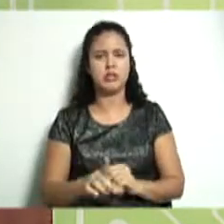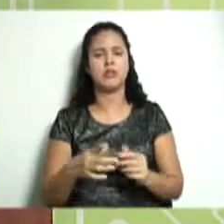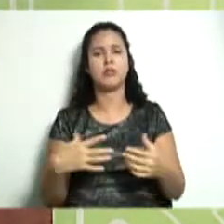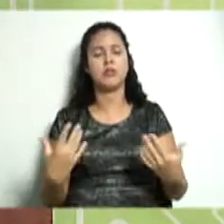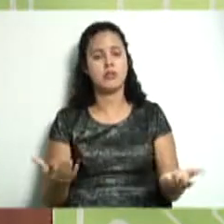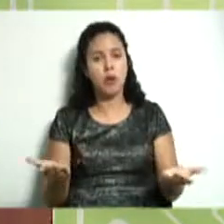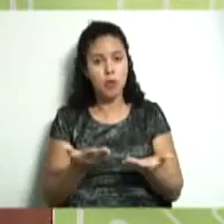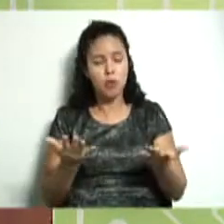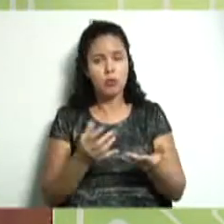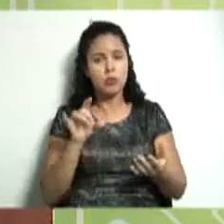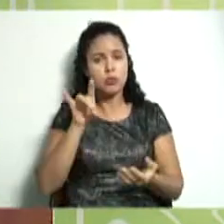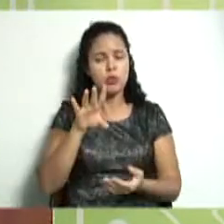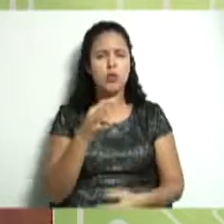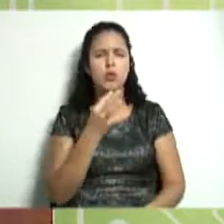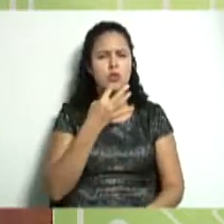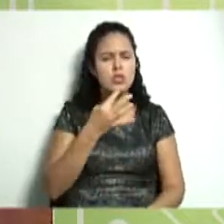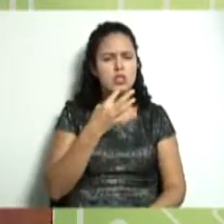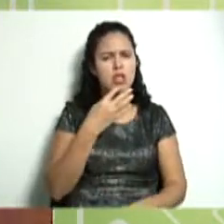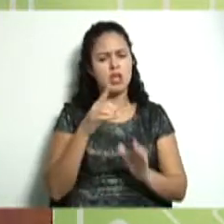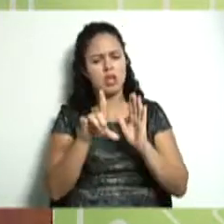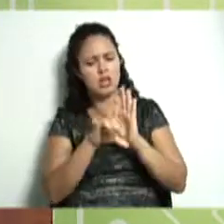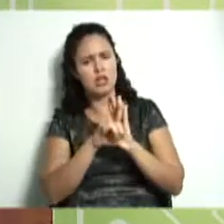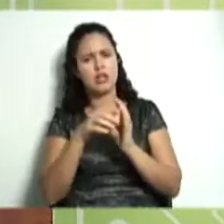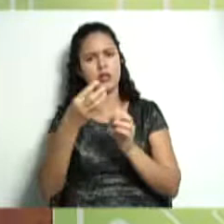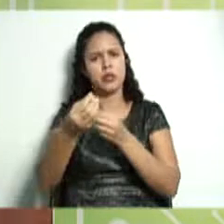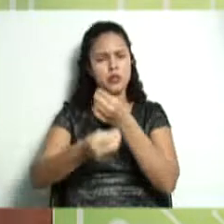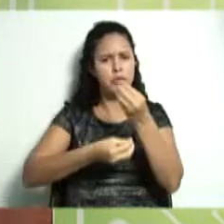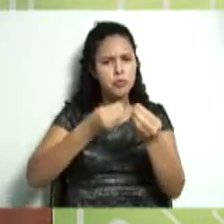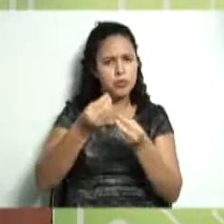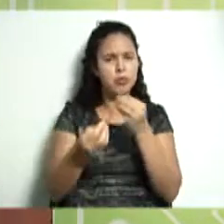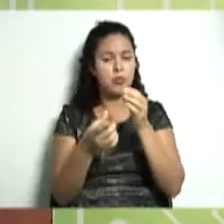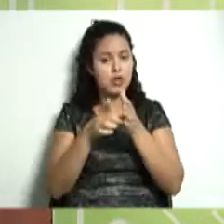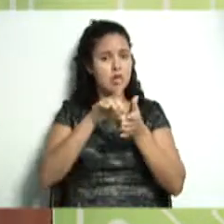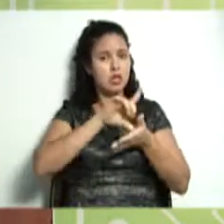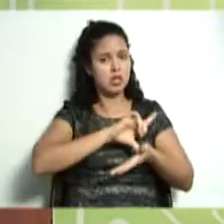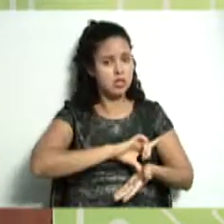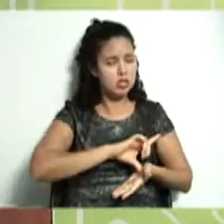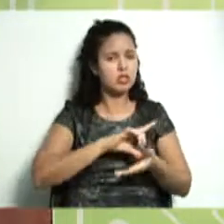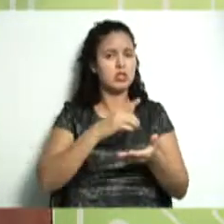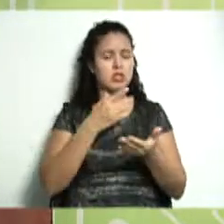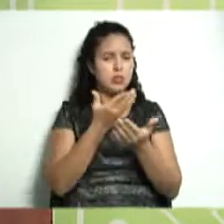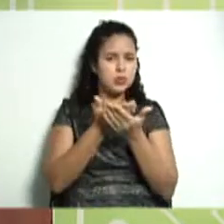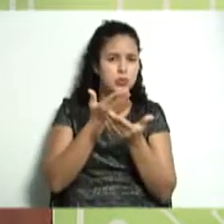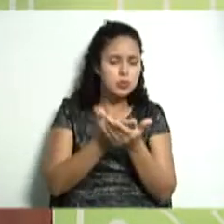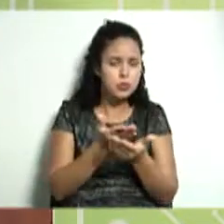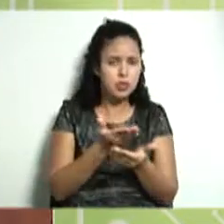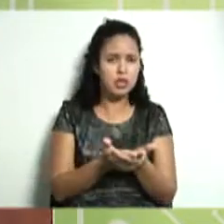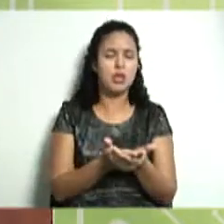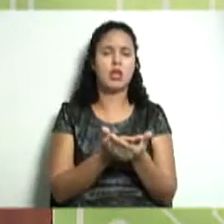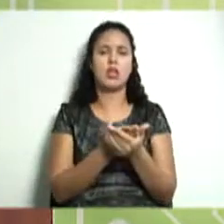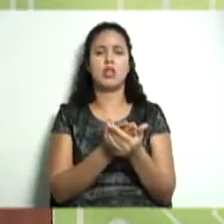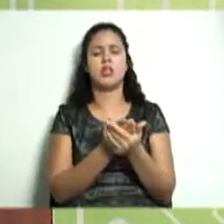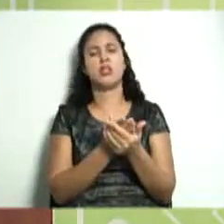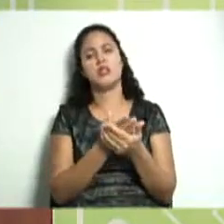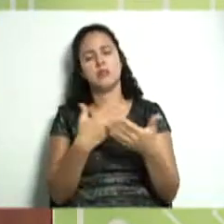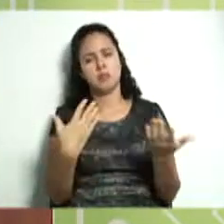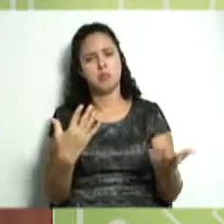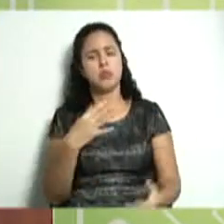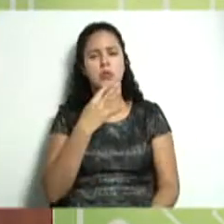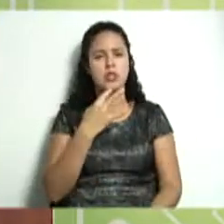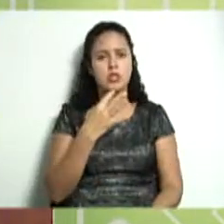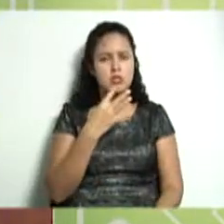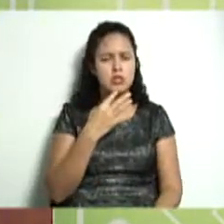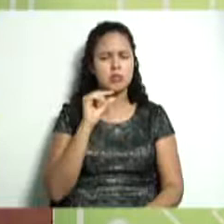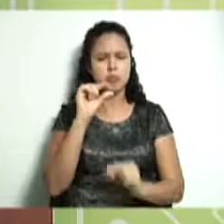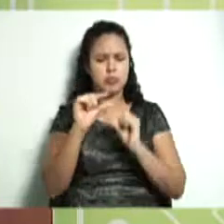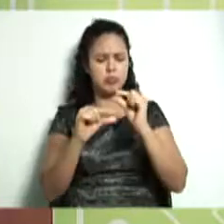para vocês conhecerem, se vocês já quiserem adiantar aí os estudos, né? E conhecer um